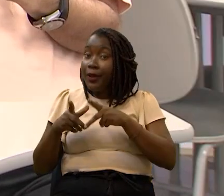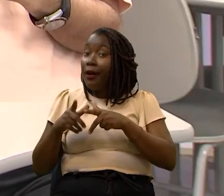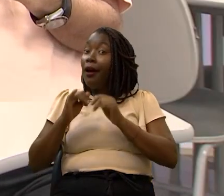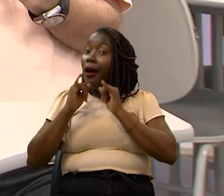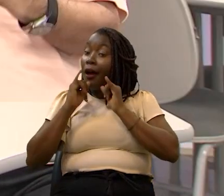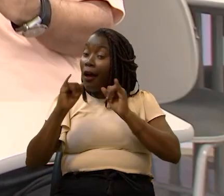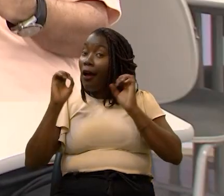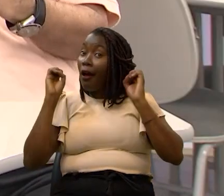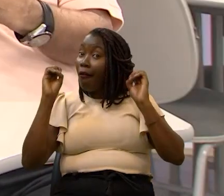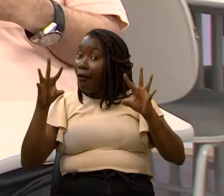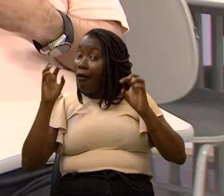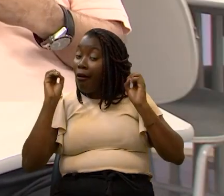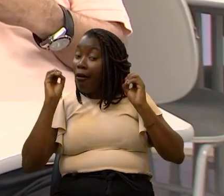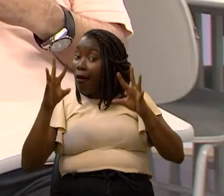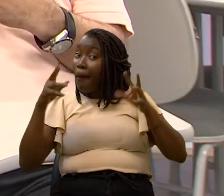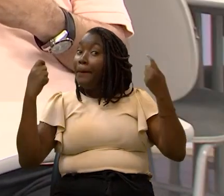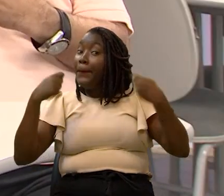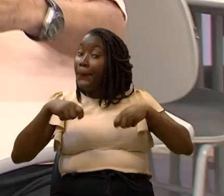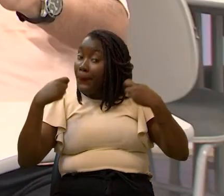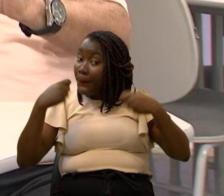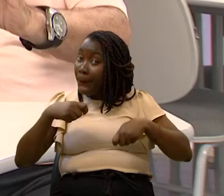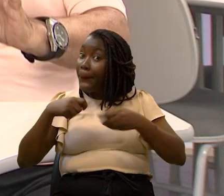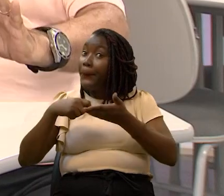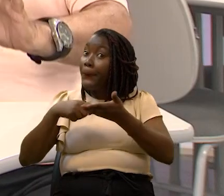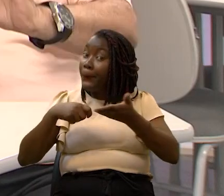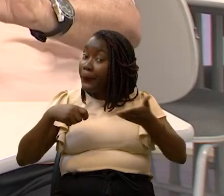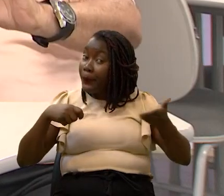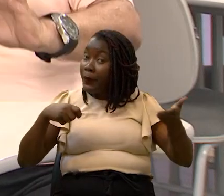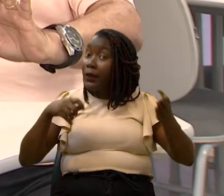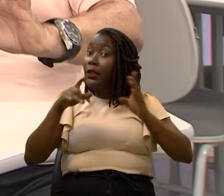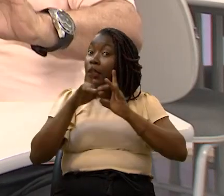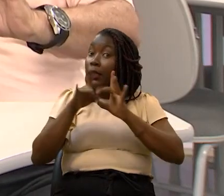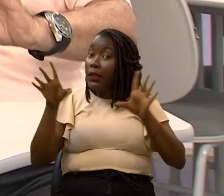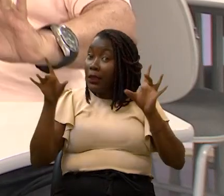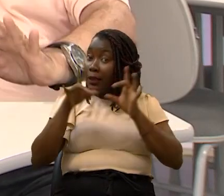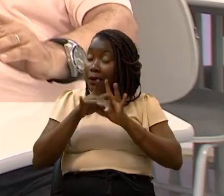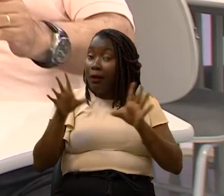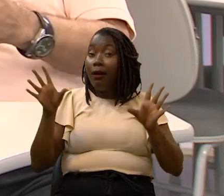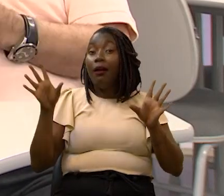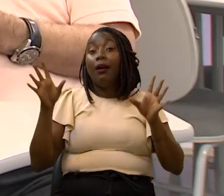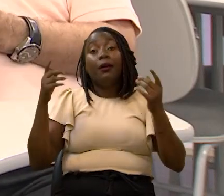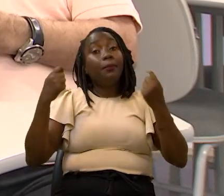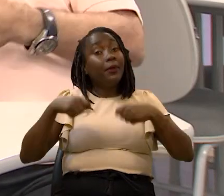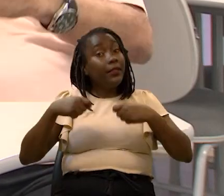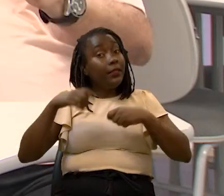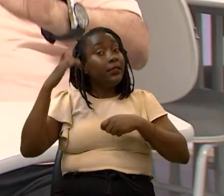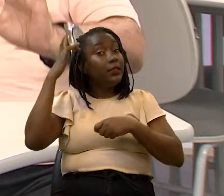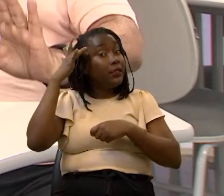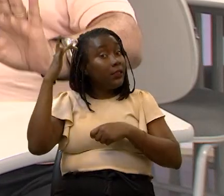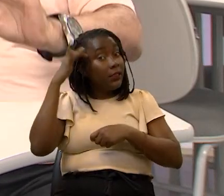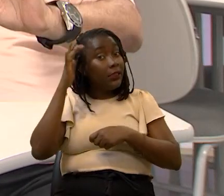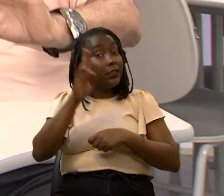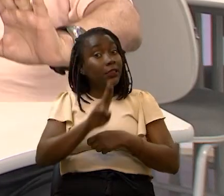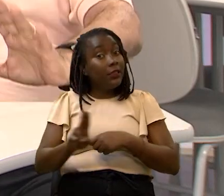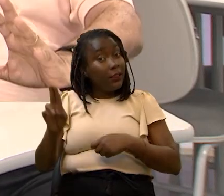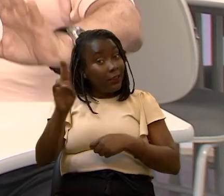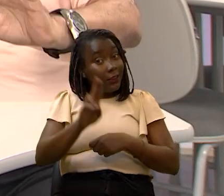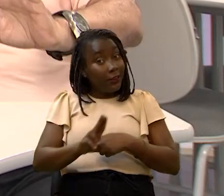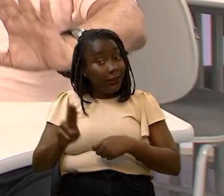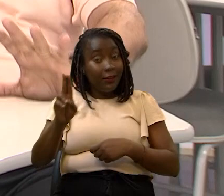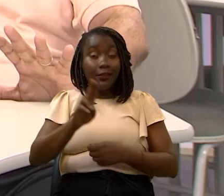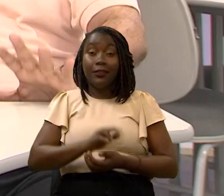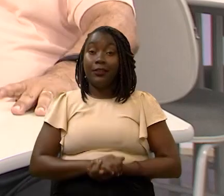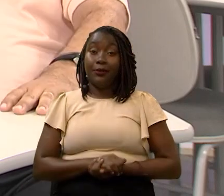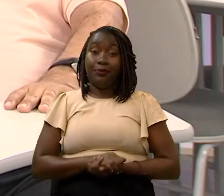está dando um alerta para nós. Olha, precisamos moderar o consumo, precisamos consumir